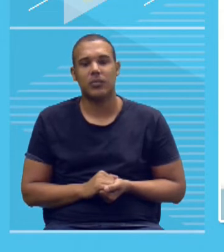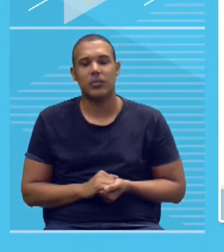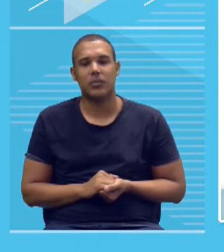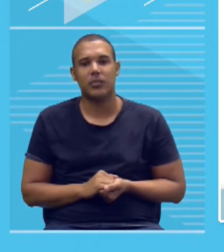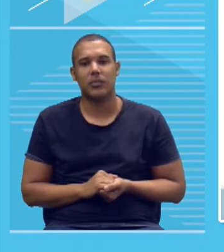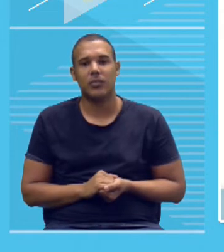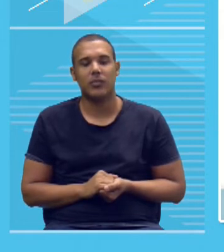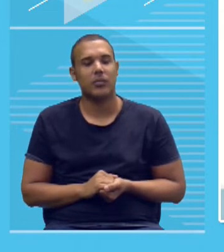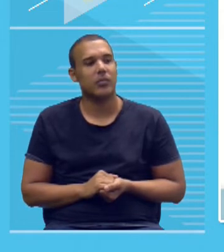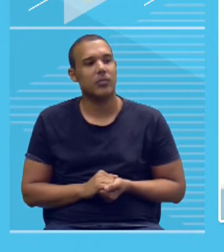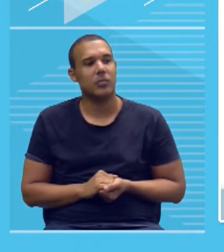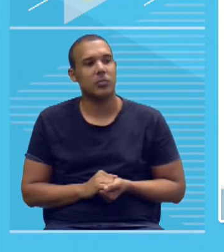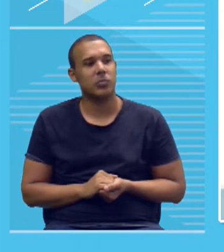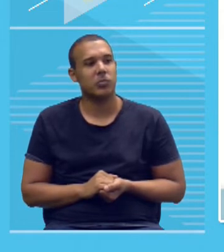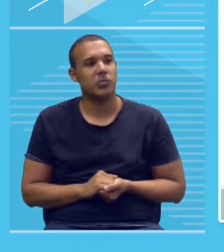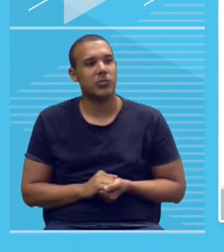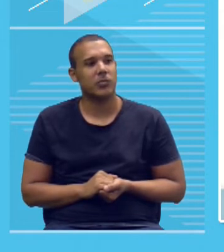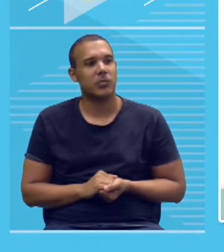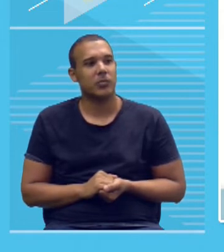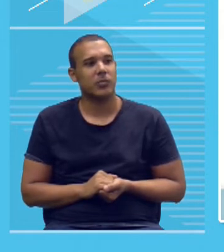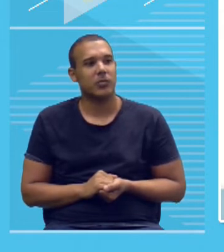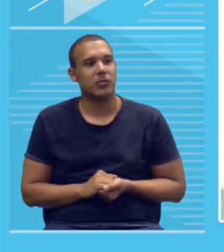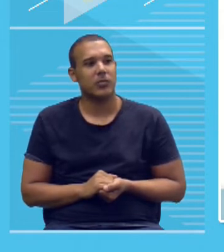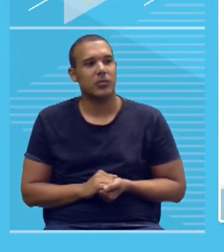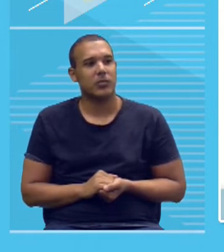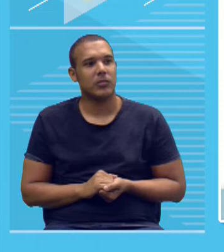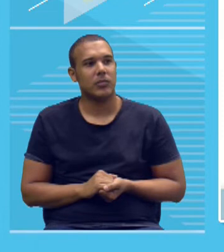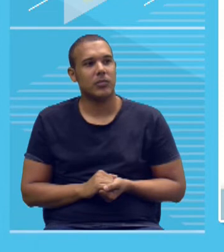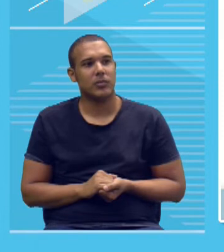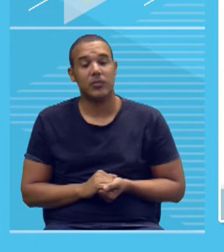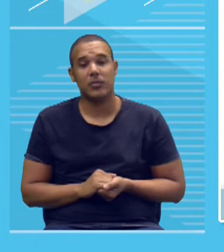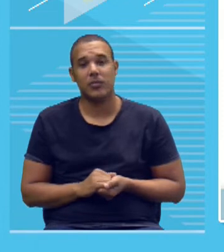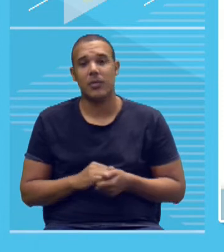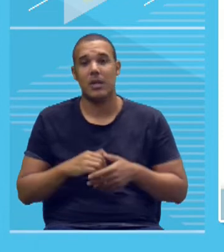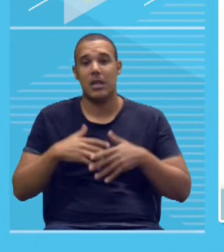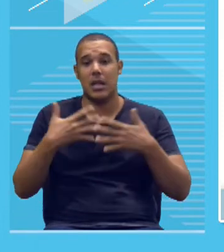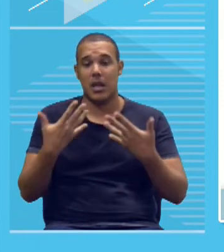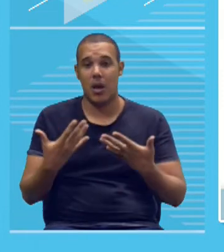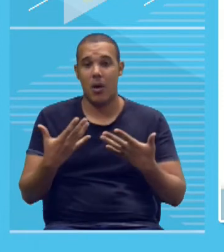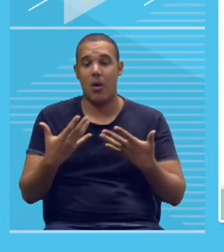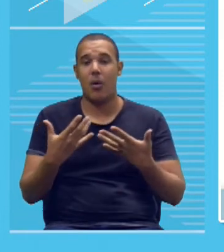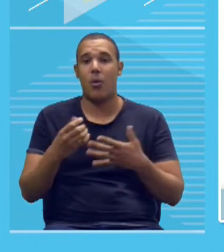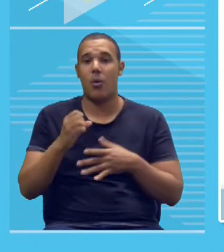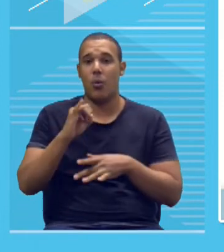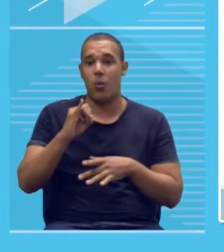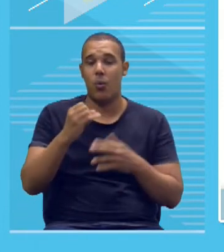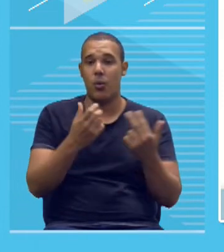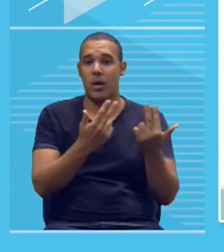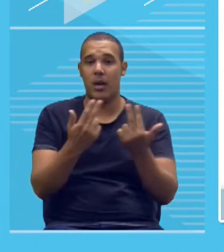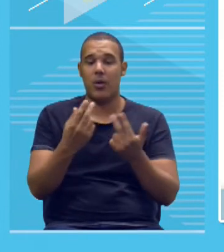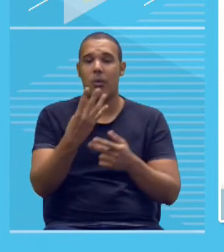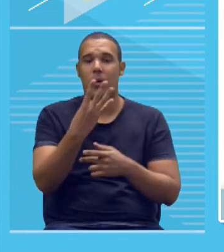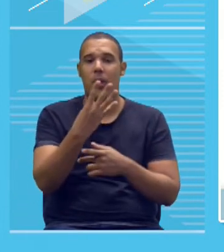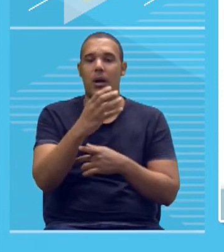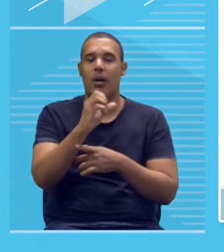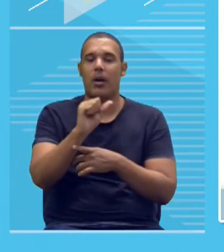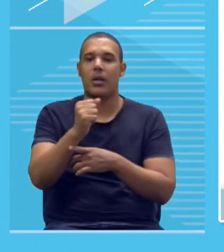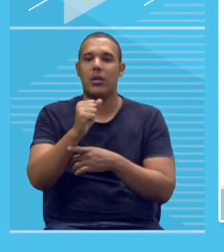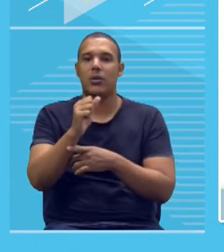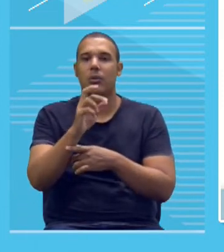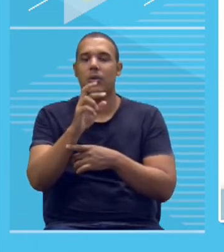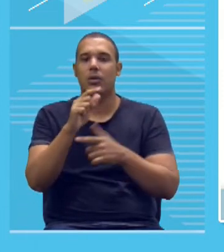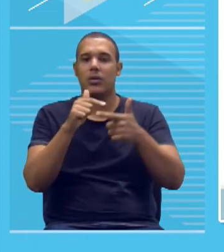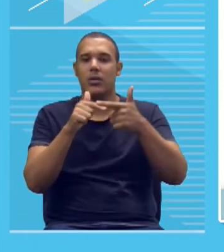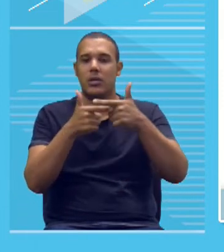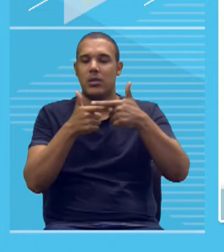= 48 eu posso dizer q ue = 48 dividido